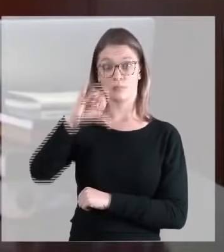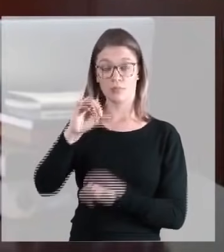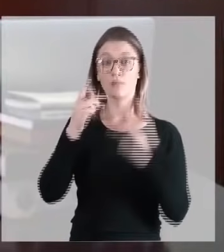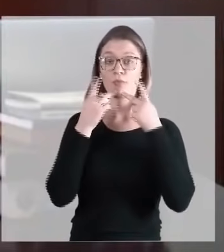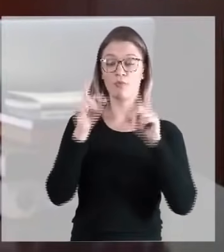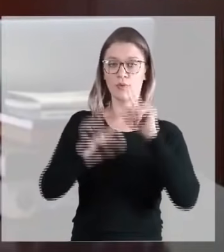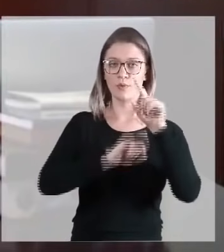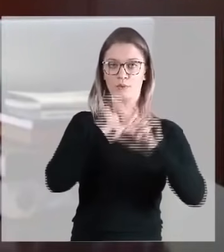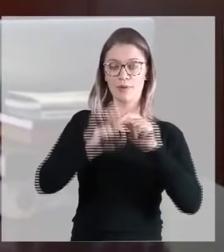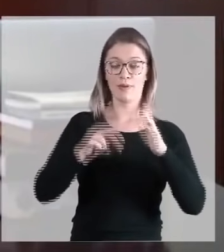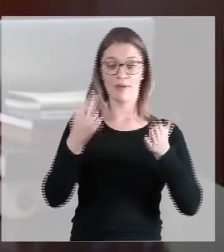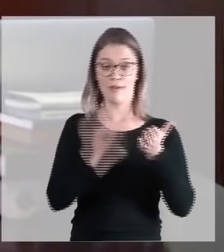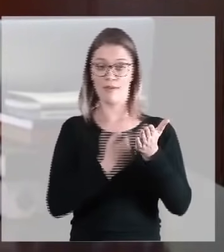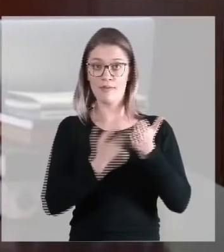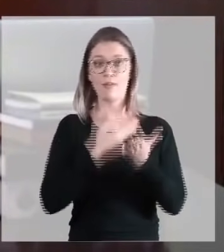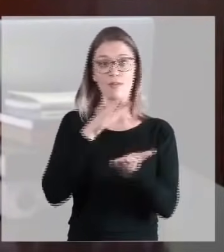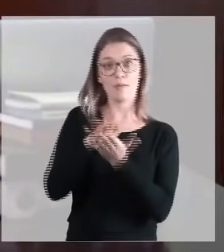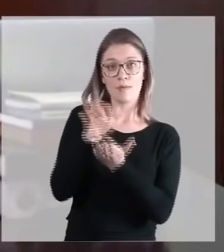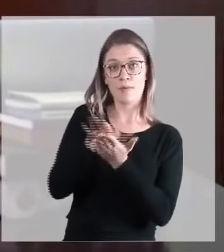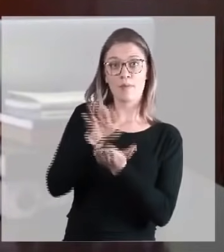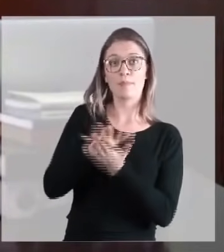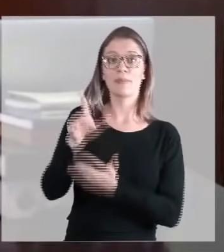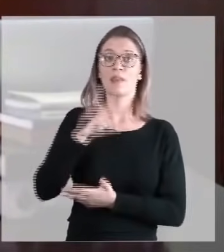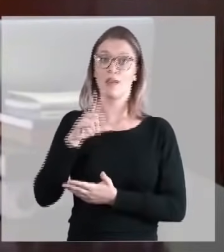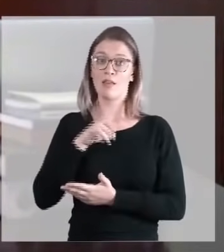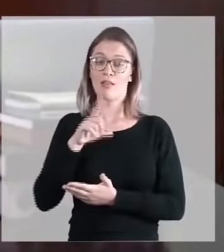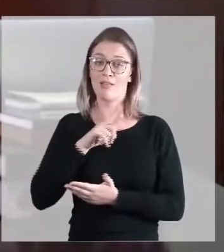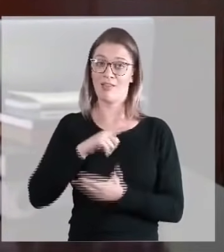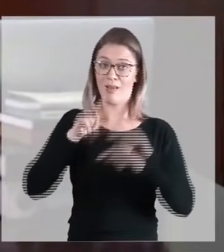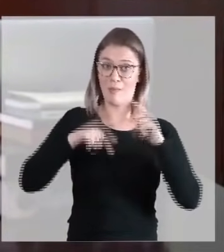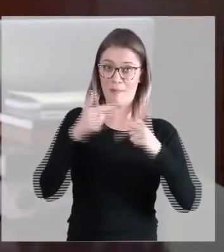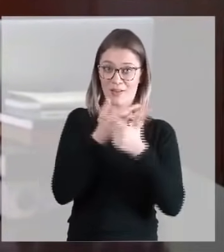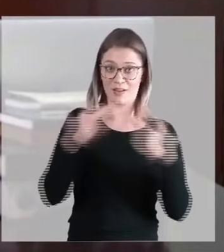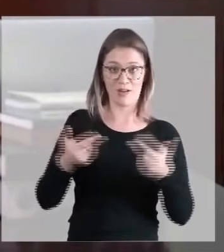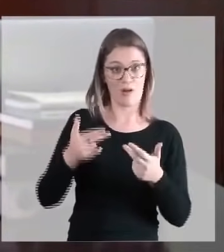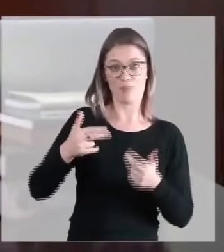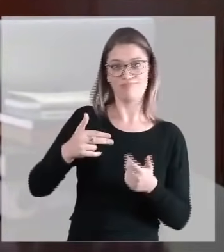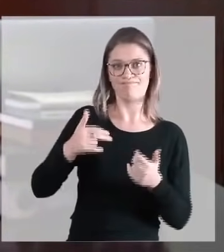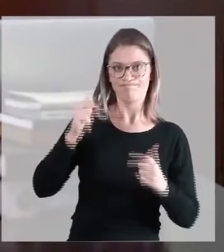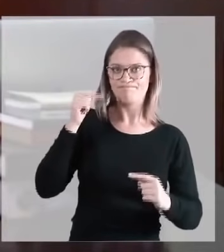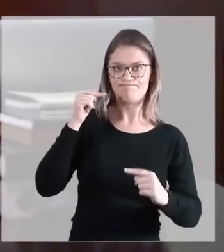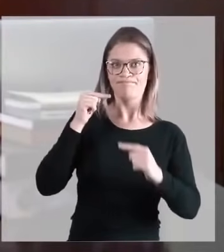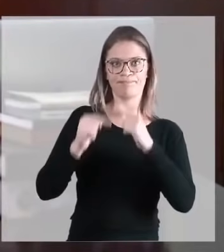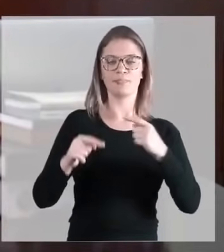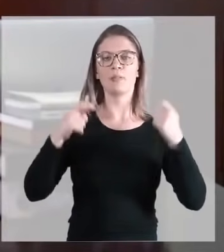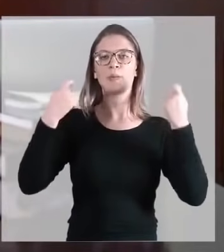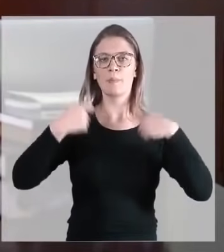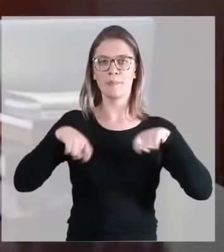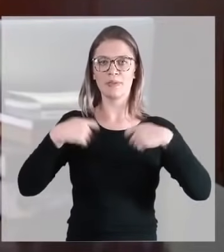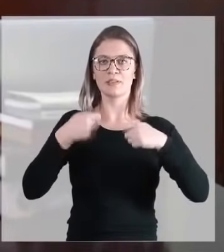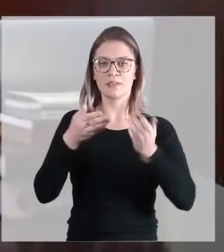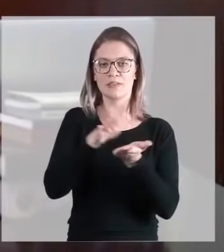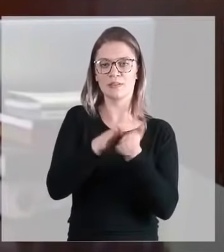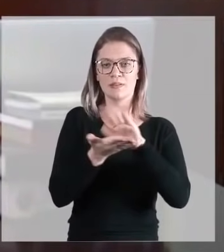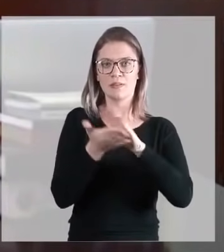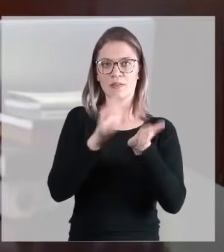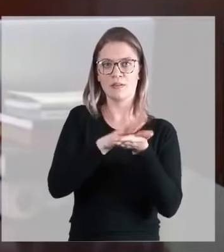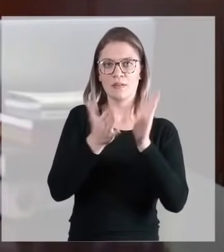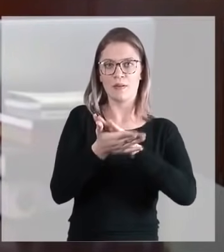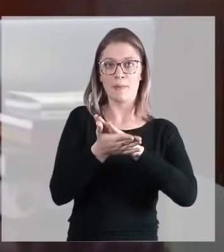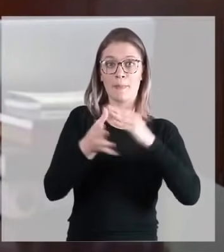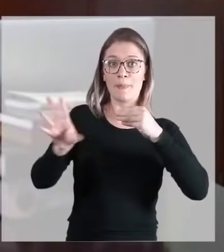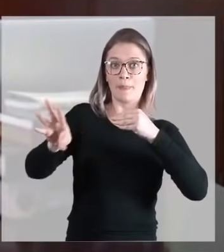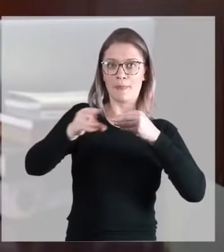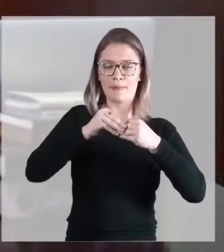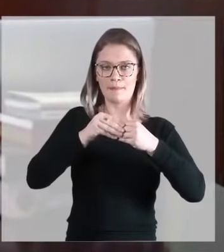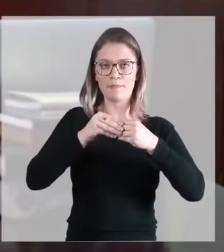as revistas e publicações contendo material impróprio ou inadequado a crianças e adolescentes deverão ser comercializados em embalagem lacrada com